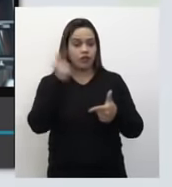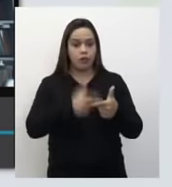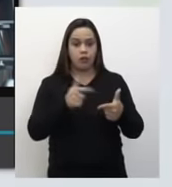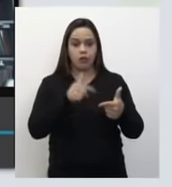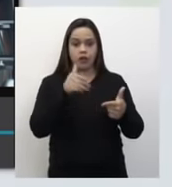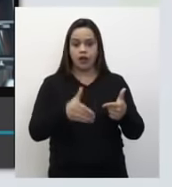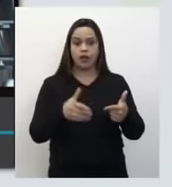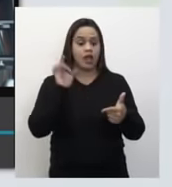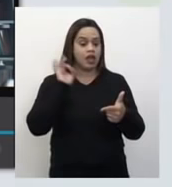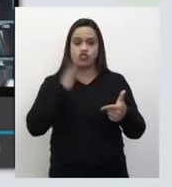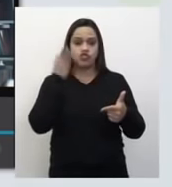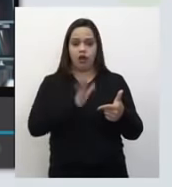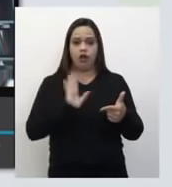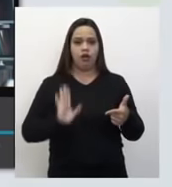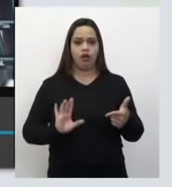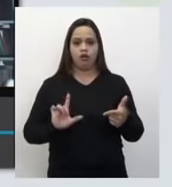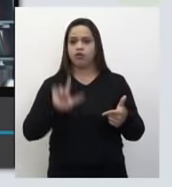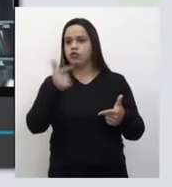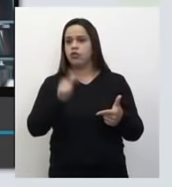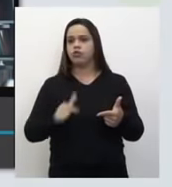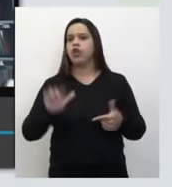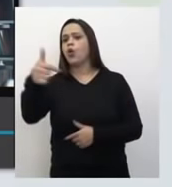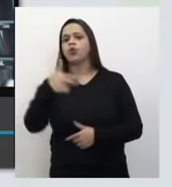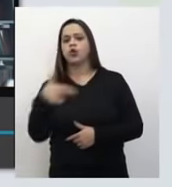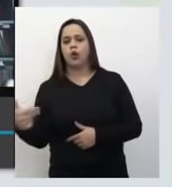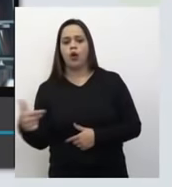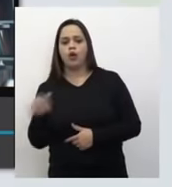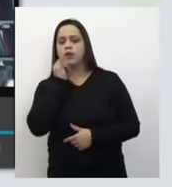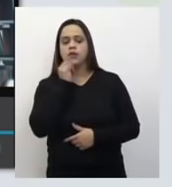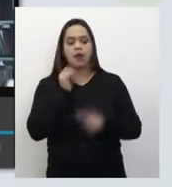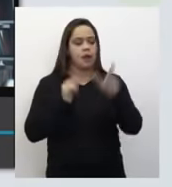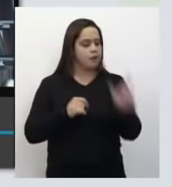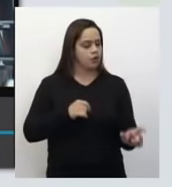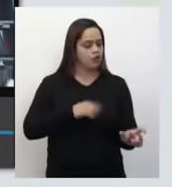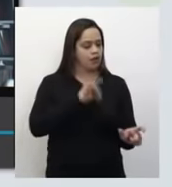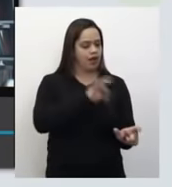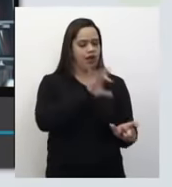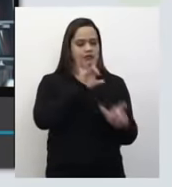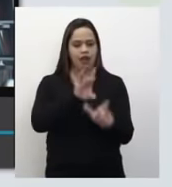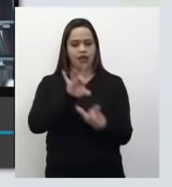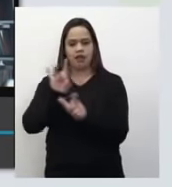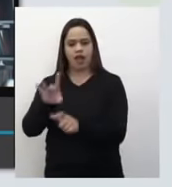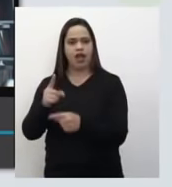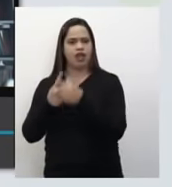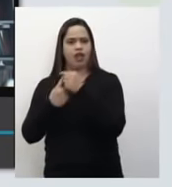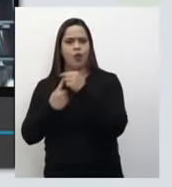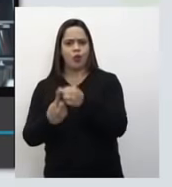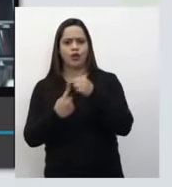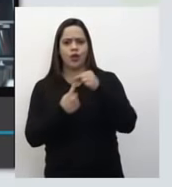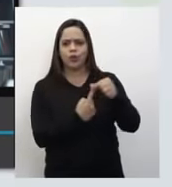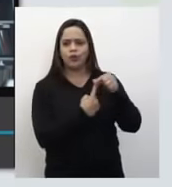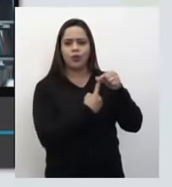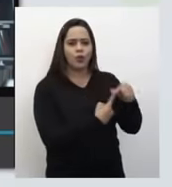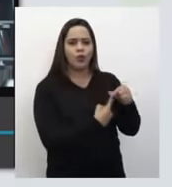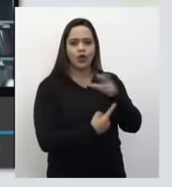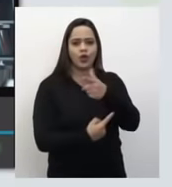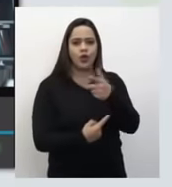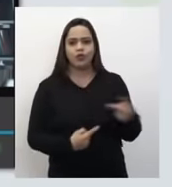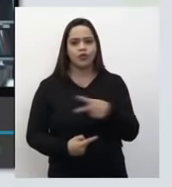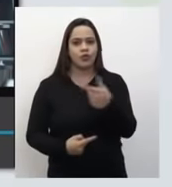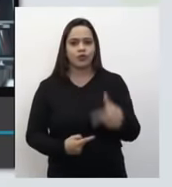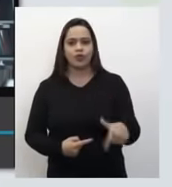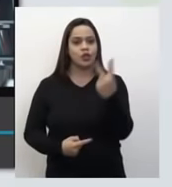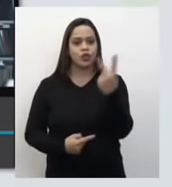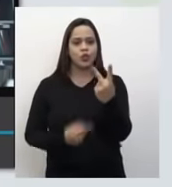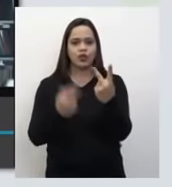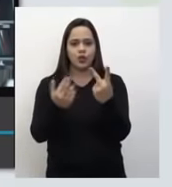específica, é só ela, não tem outra igual no mundo. É que nem cada pessoa é uma pessoa única, não tem duas pessoas iguais no planeta, né? Significa o quê? Que a gente tem